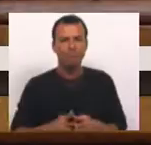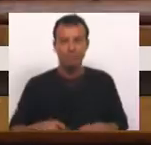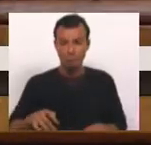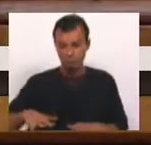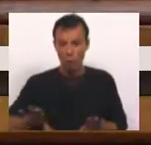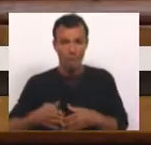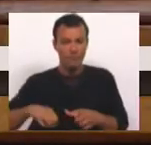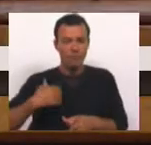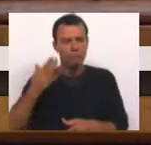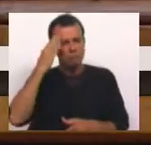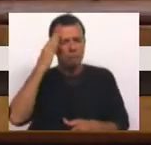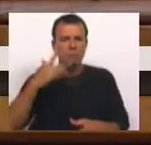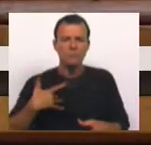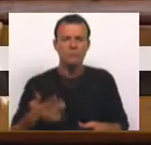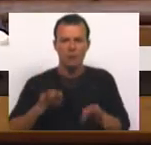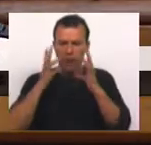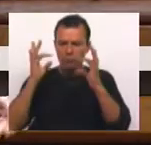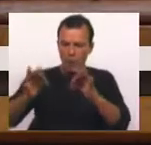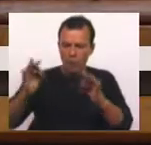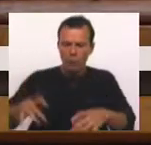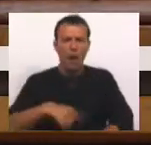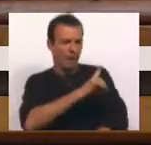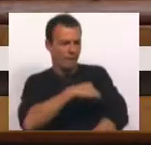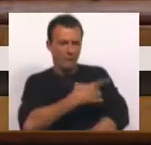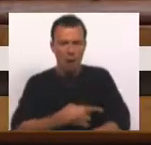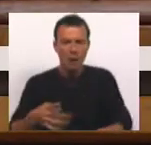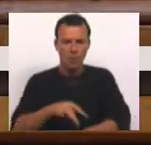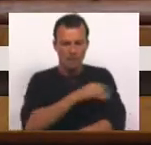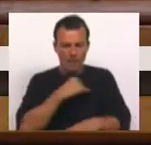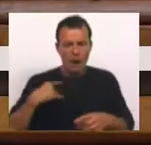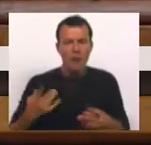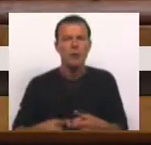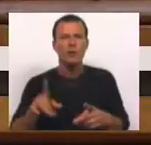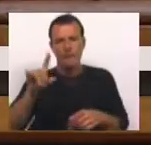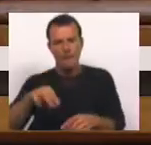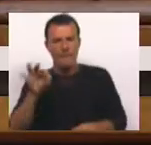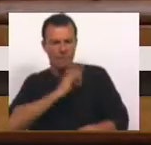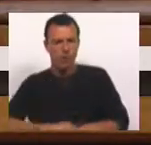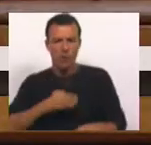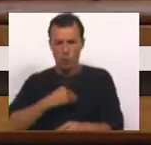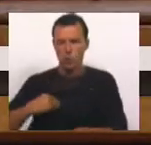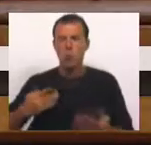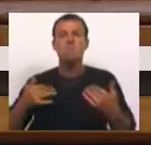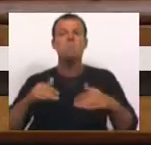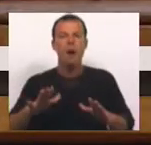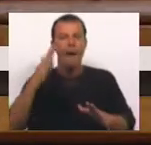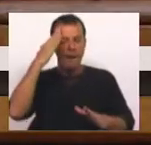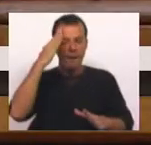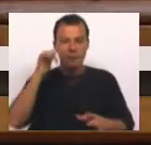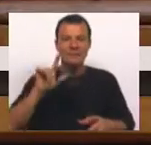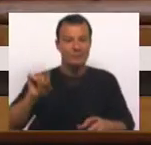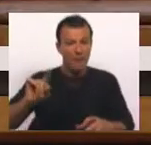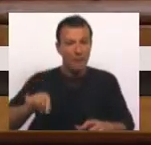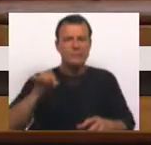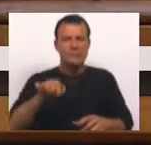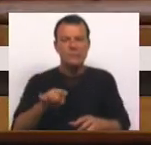direito à objeção de consciência dos médicos, enfermeiros e demais profissionais de saúde, mas prevêem também que seja assegurado ao doente